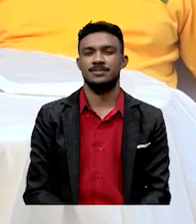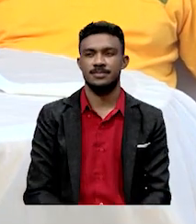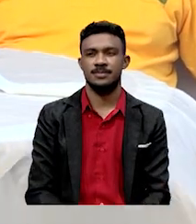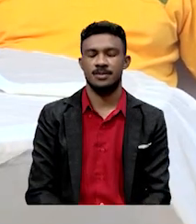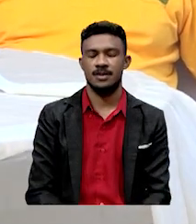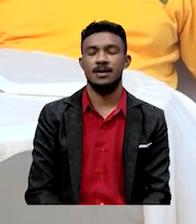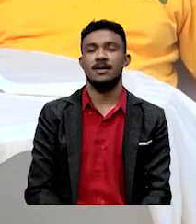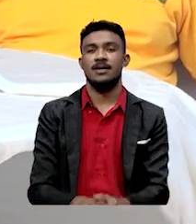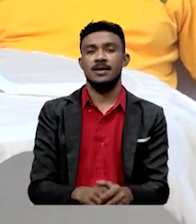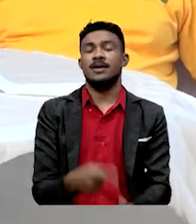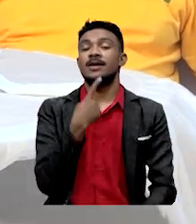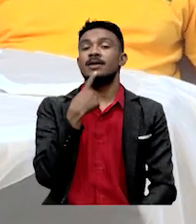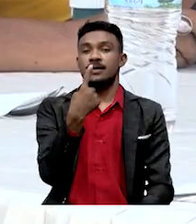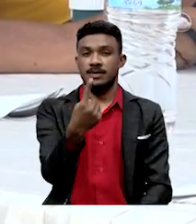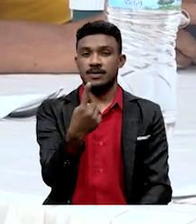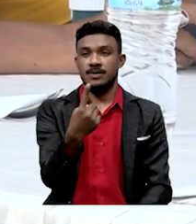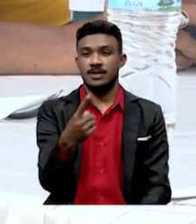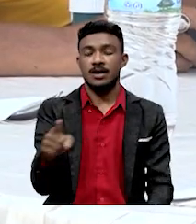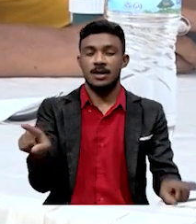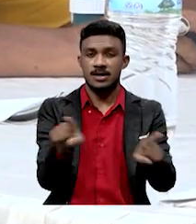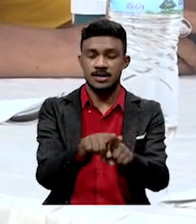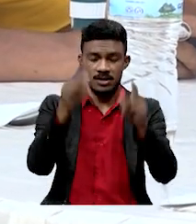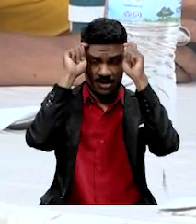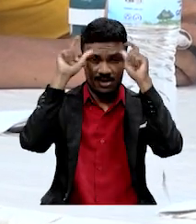onde sinto, no do Timoró,